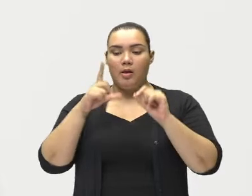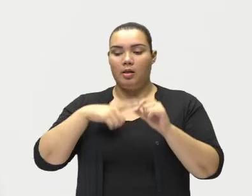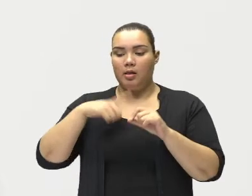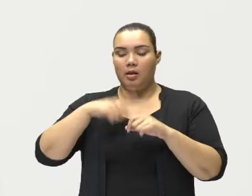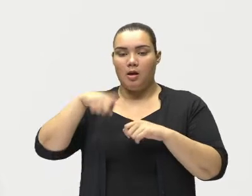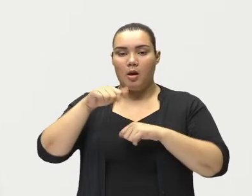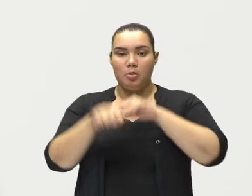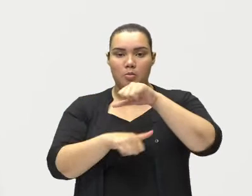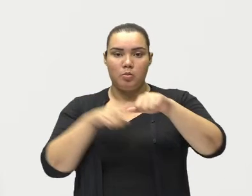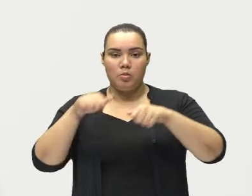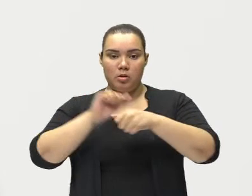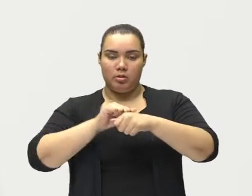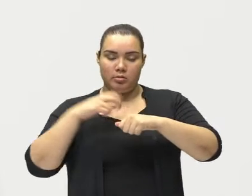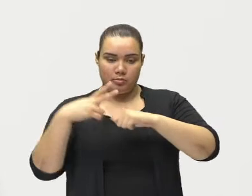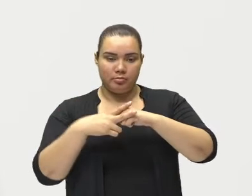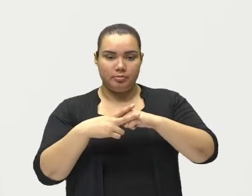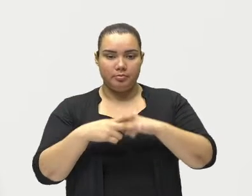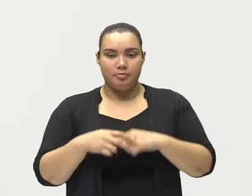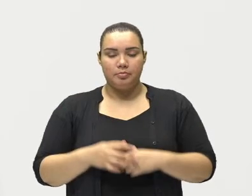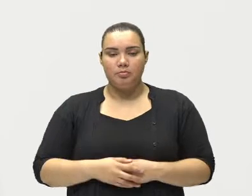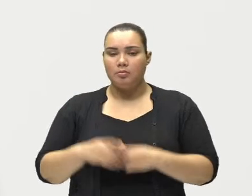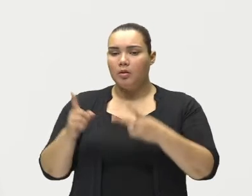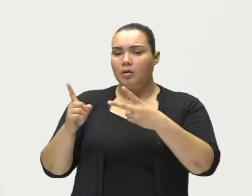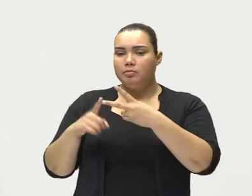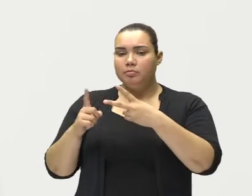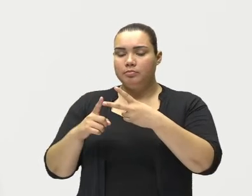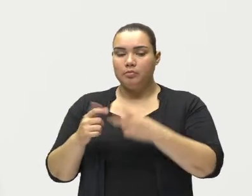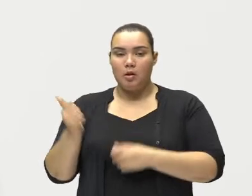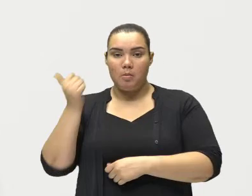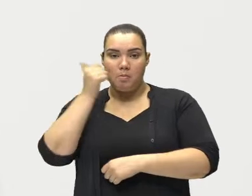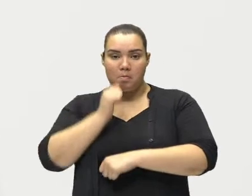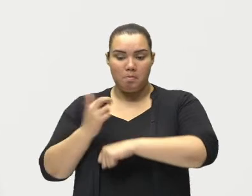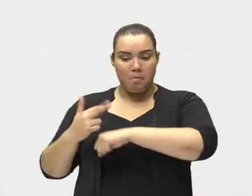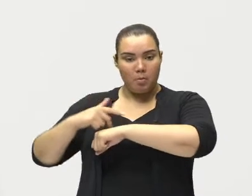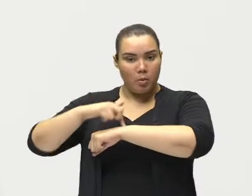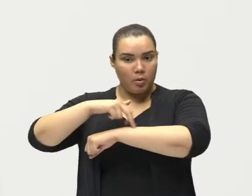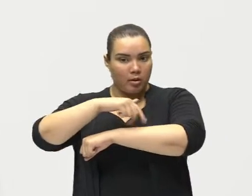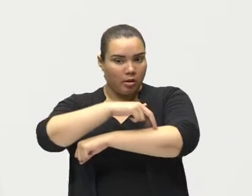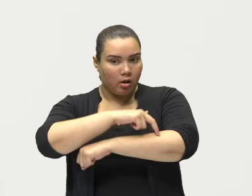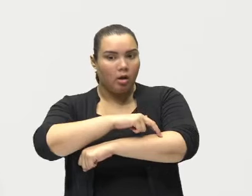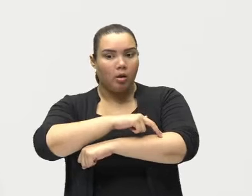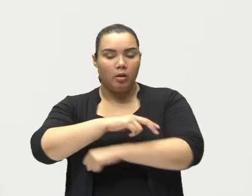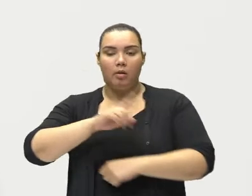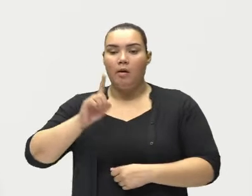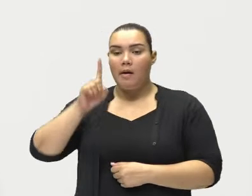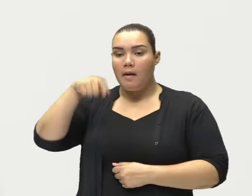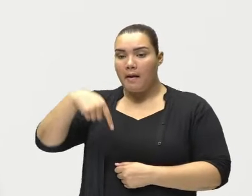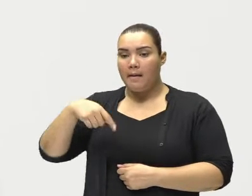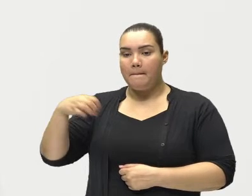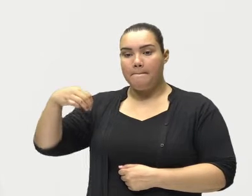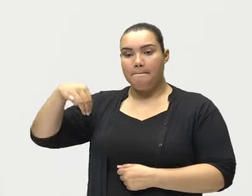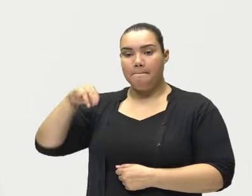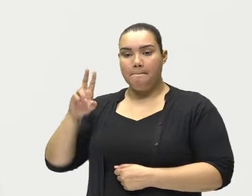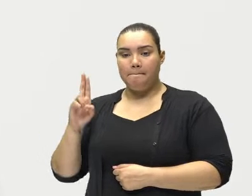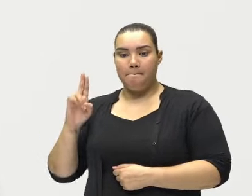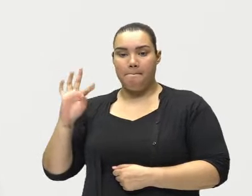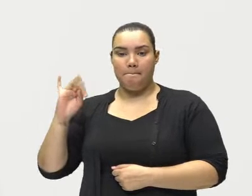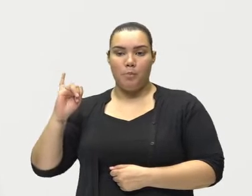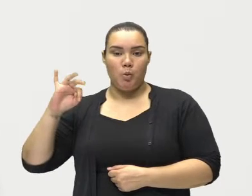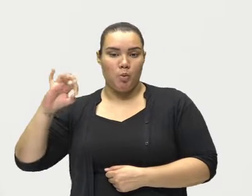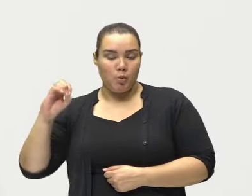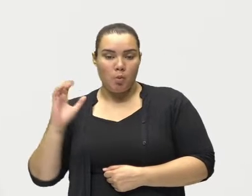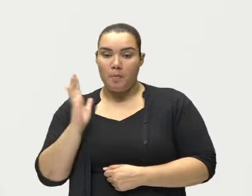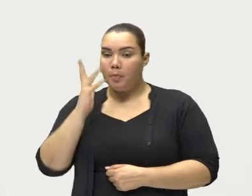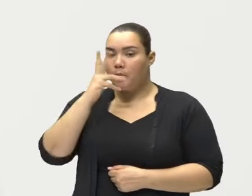também, ó, a modelo é muito bonita. Ó, temos o adjetivo, né? A característica da modelo. Só que ela